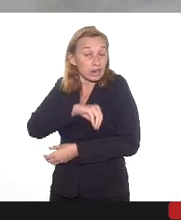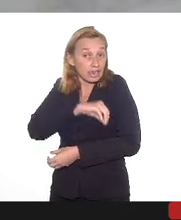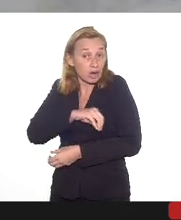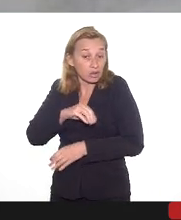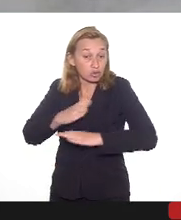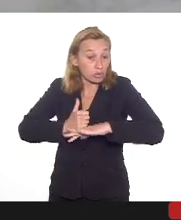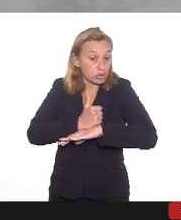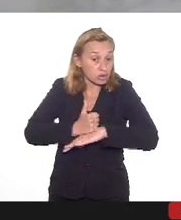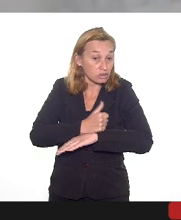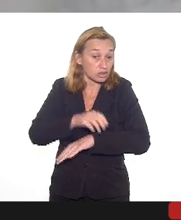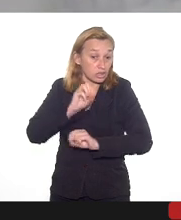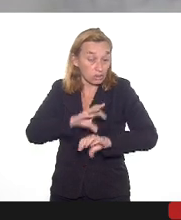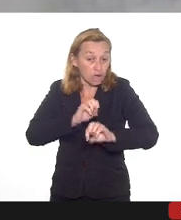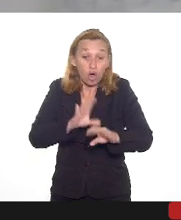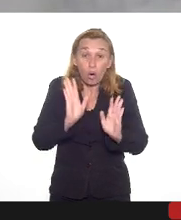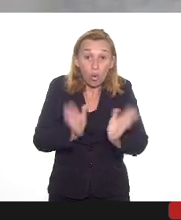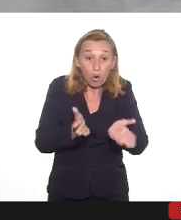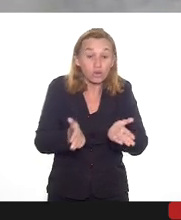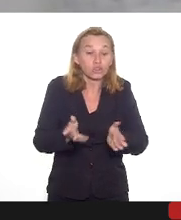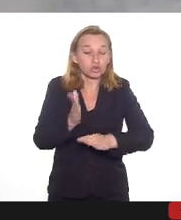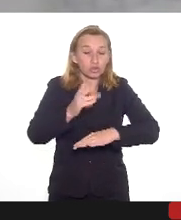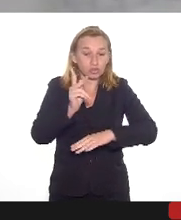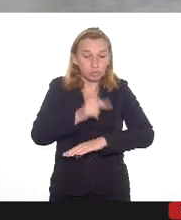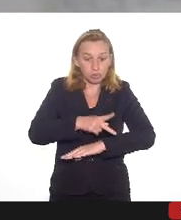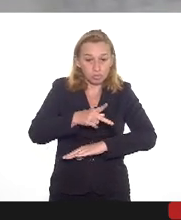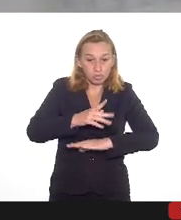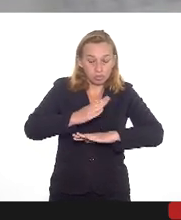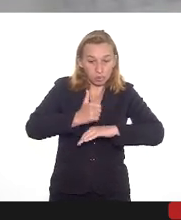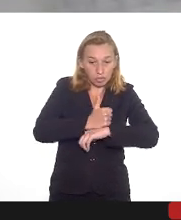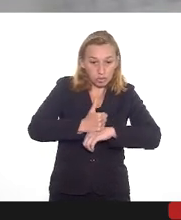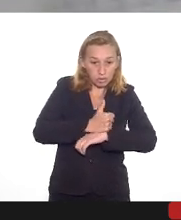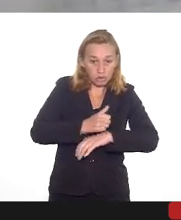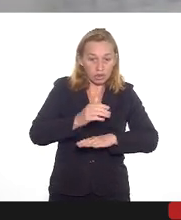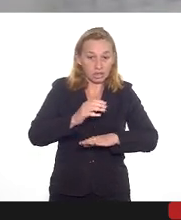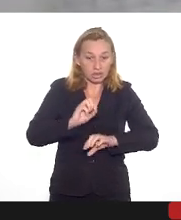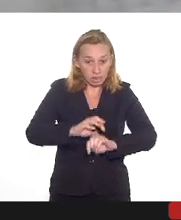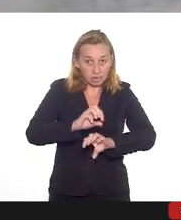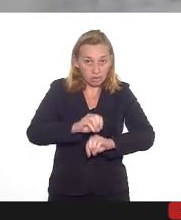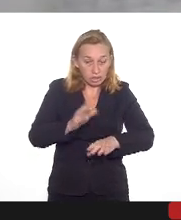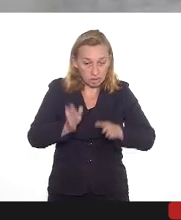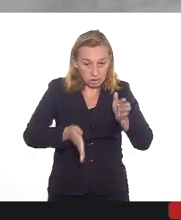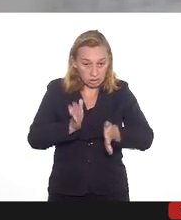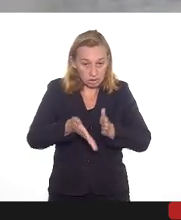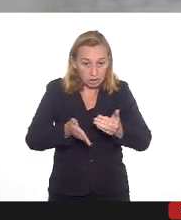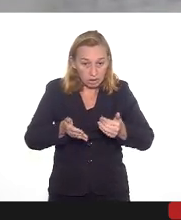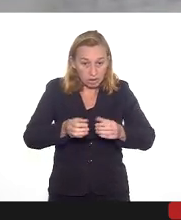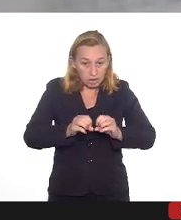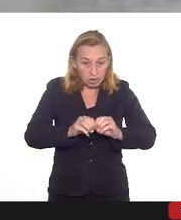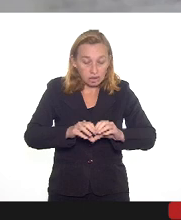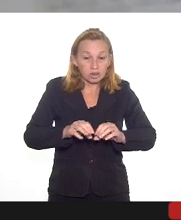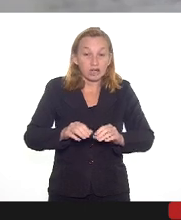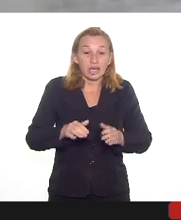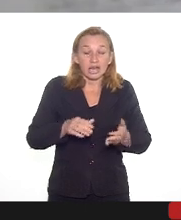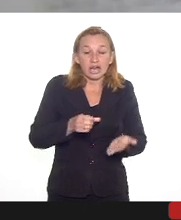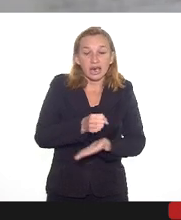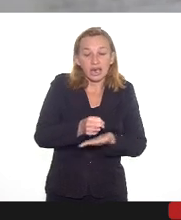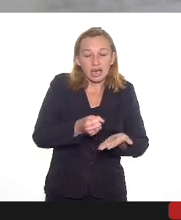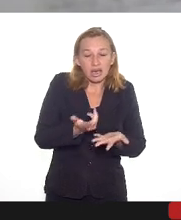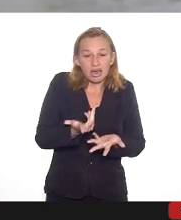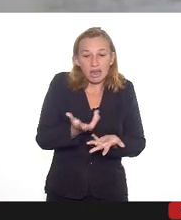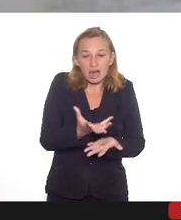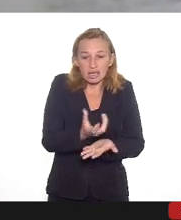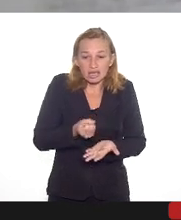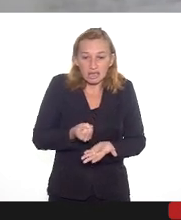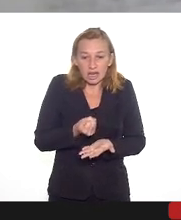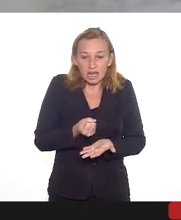Hoje, os trabalhadores da educação recebem, como título de vencimento base,